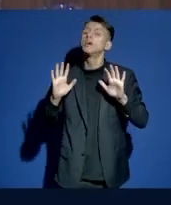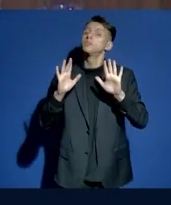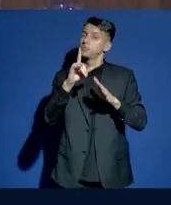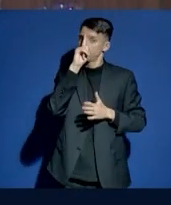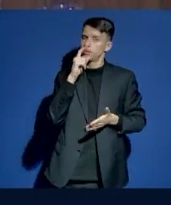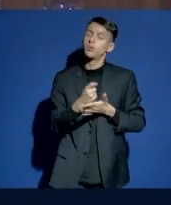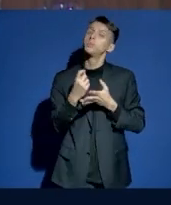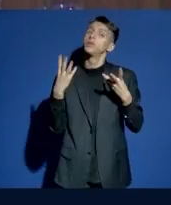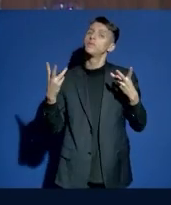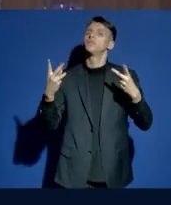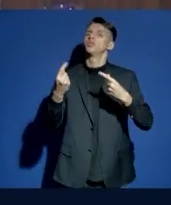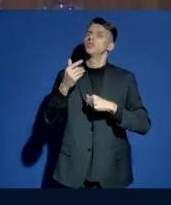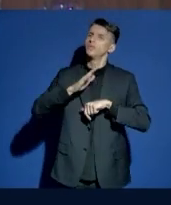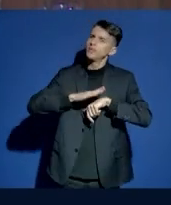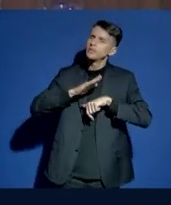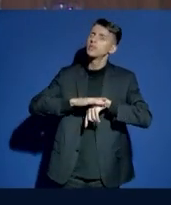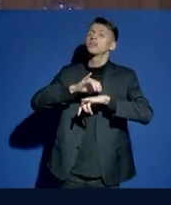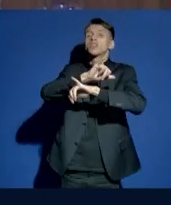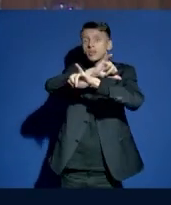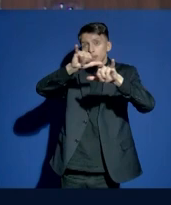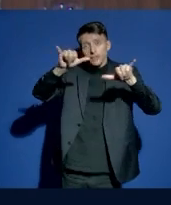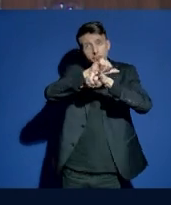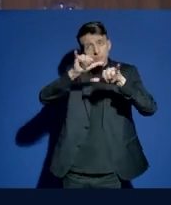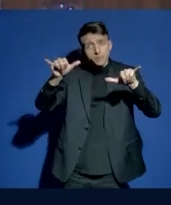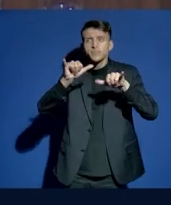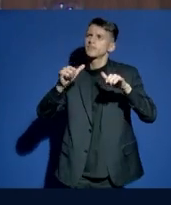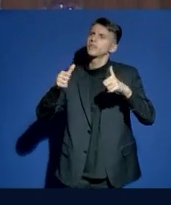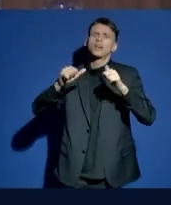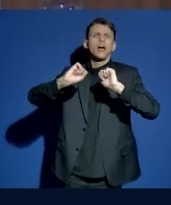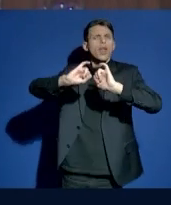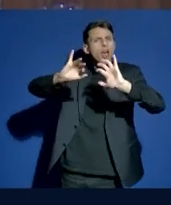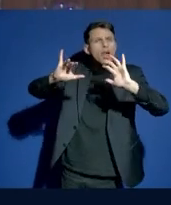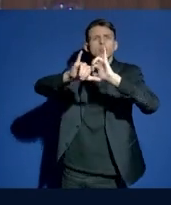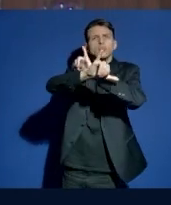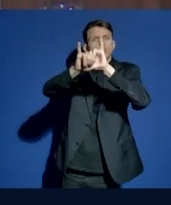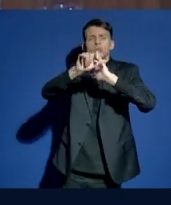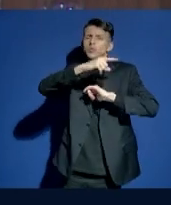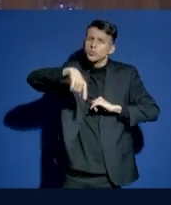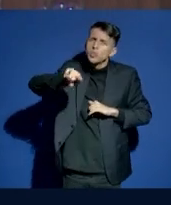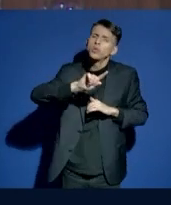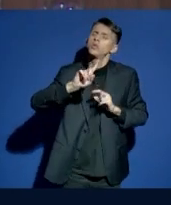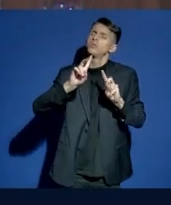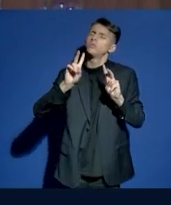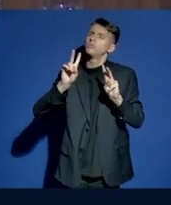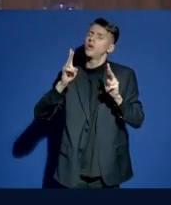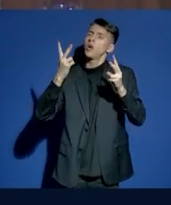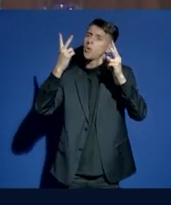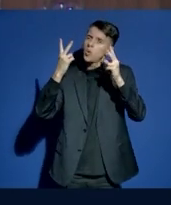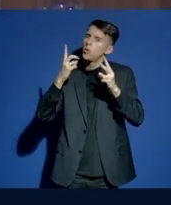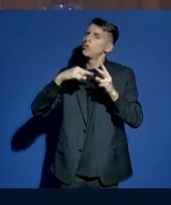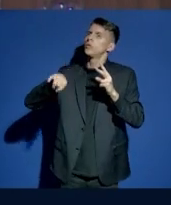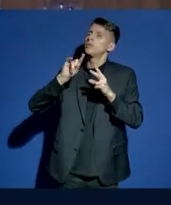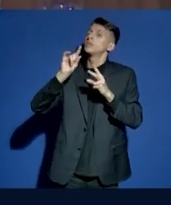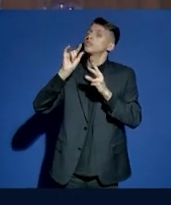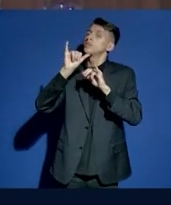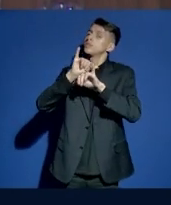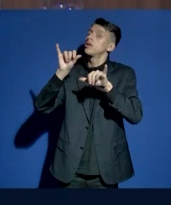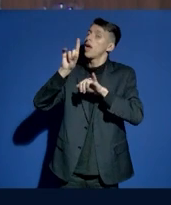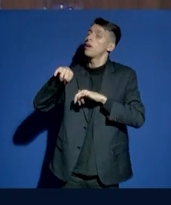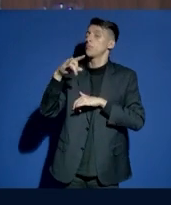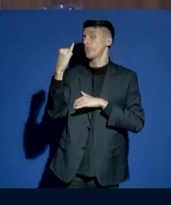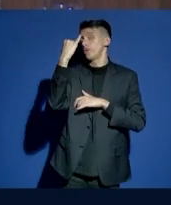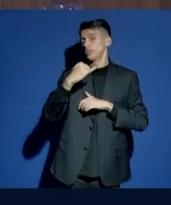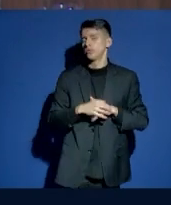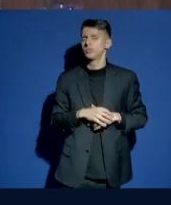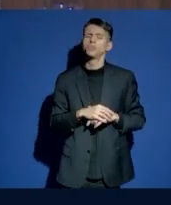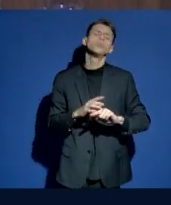decisão de colocar, de dar uma mensagem bastante clara para toda a nossa cadeia de valor, né, de que isso é importante. Agora, o